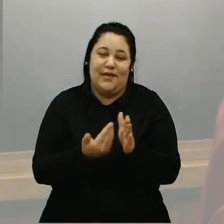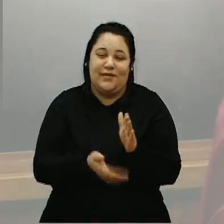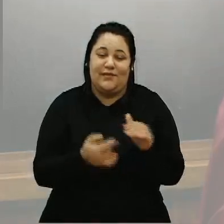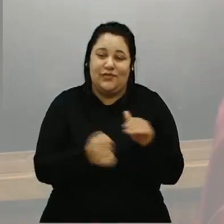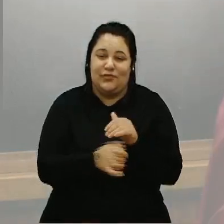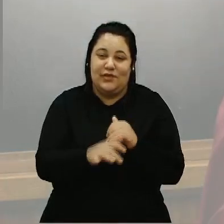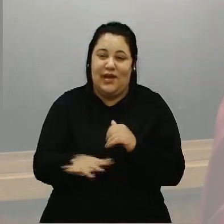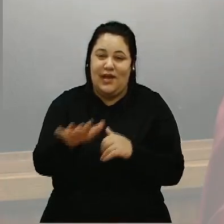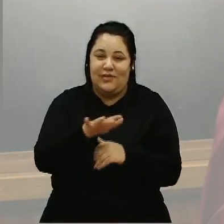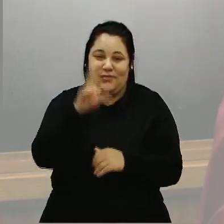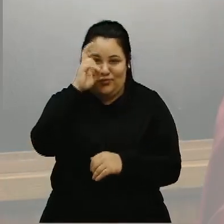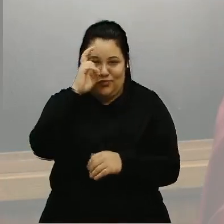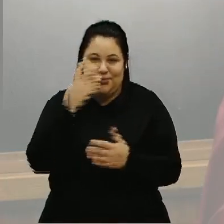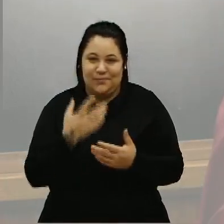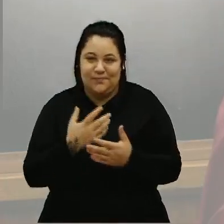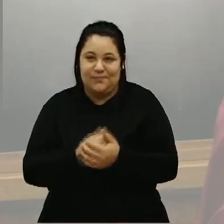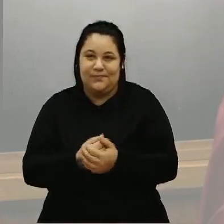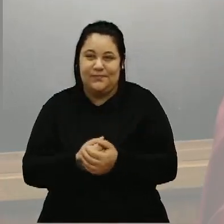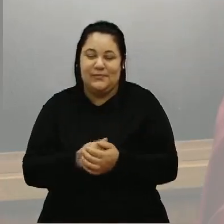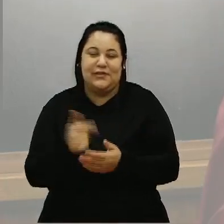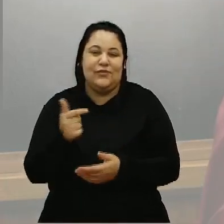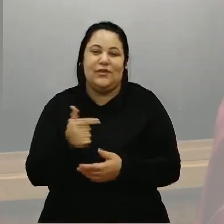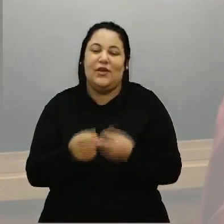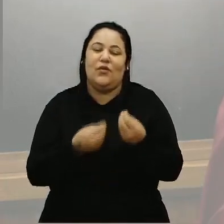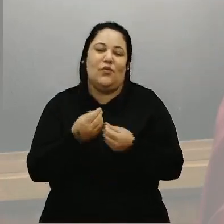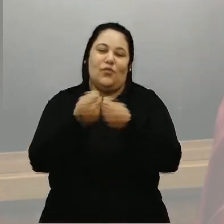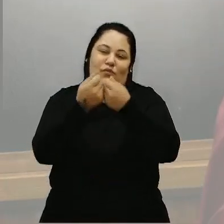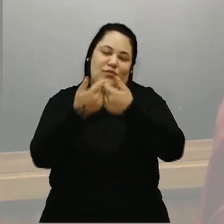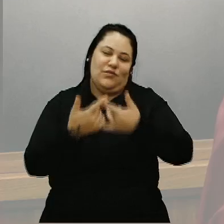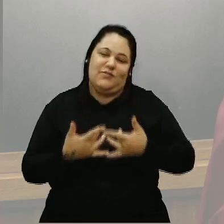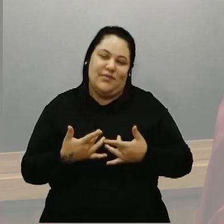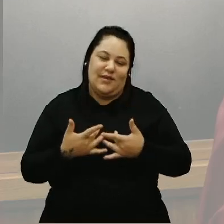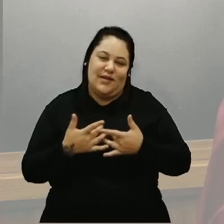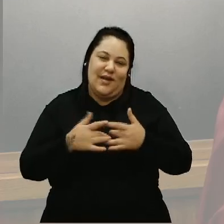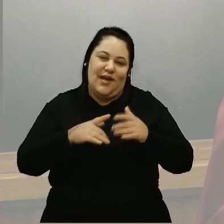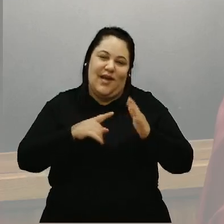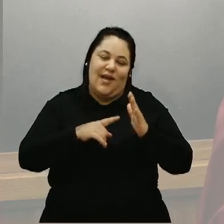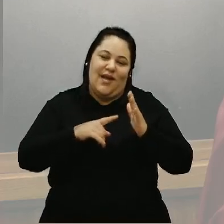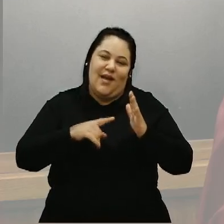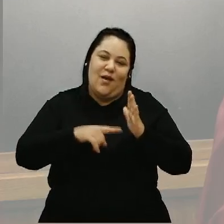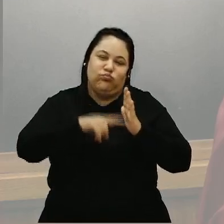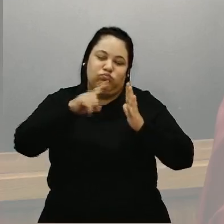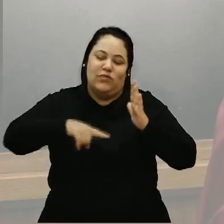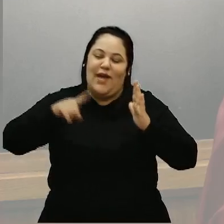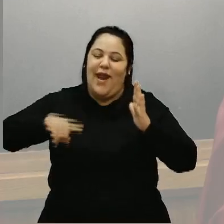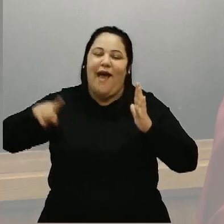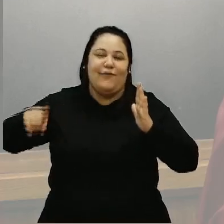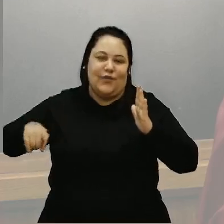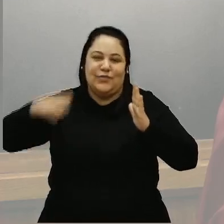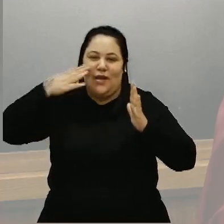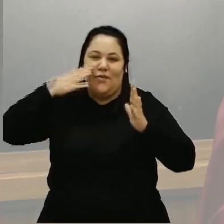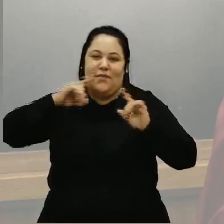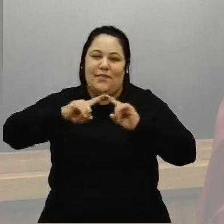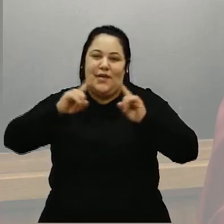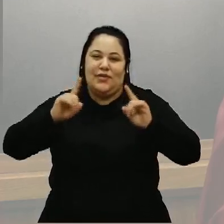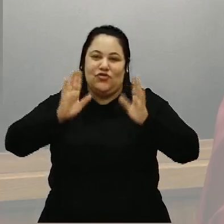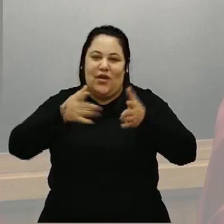cultural. A gente não tem aqui condições de apresentar o gráfico, mas já foram apresentado várias vezes, ele vem